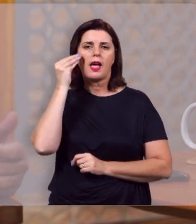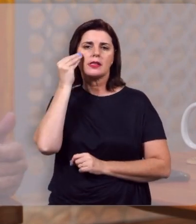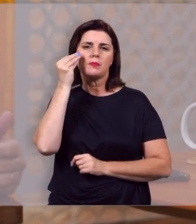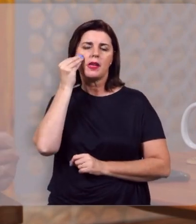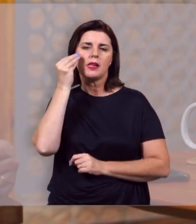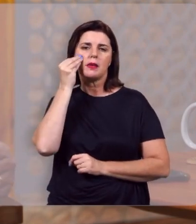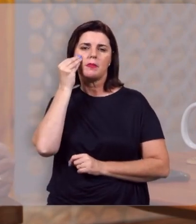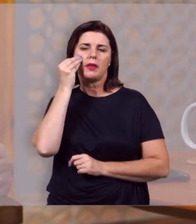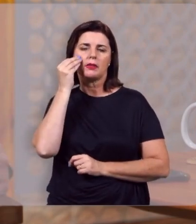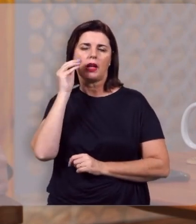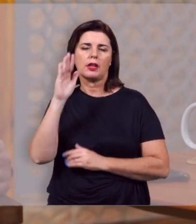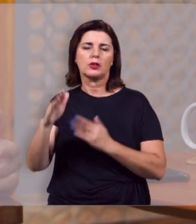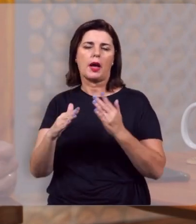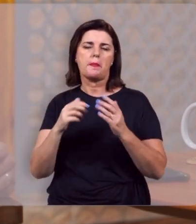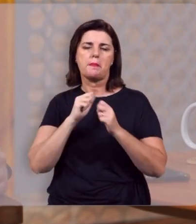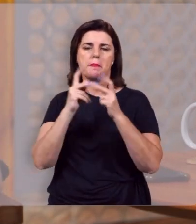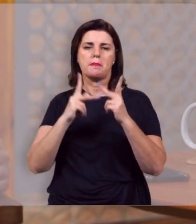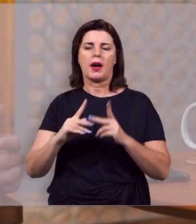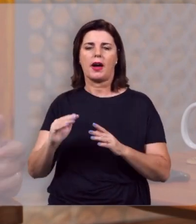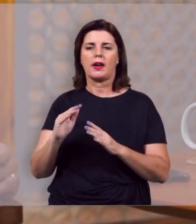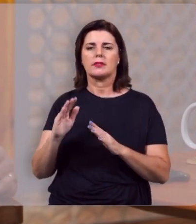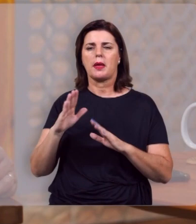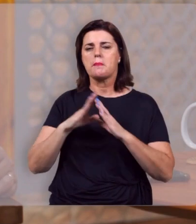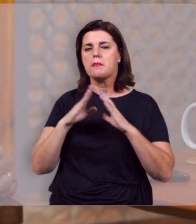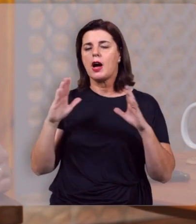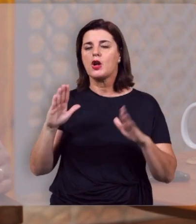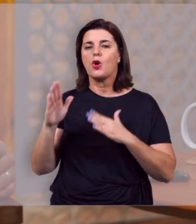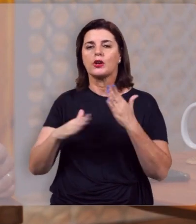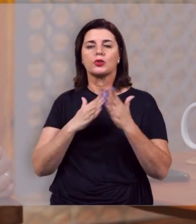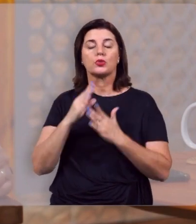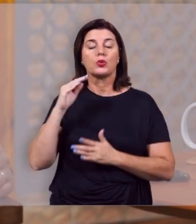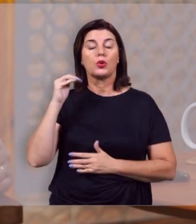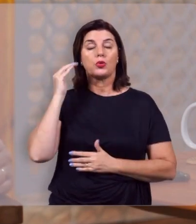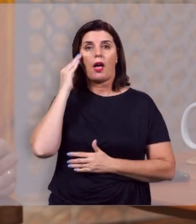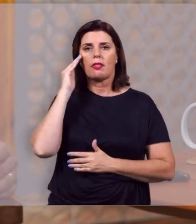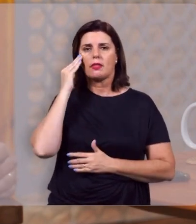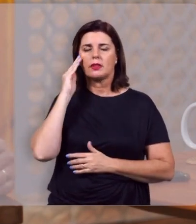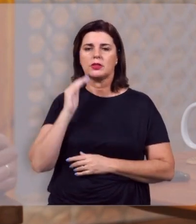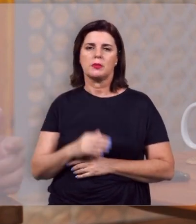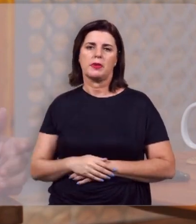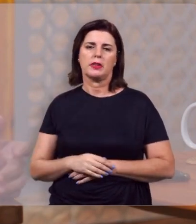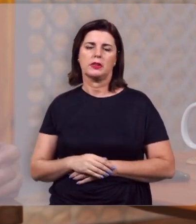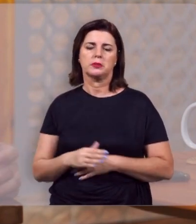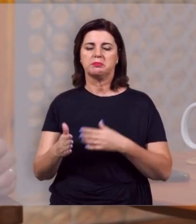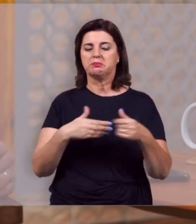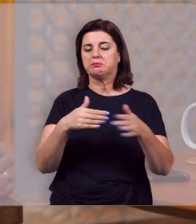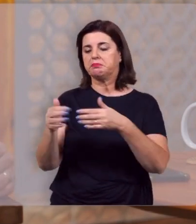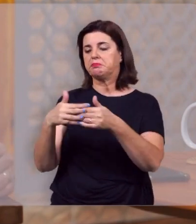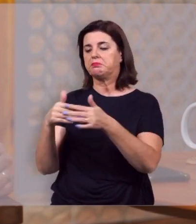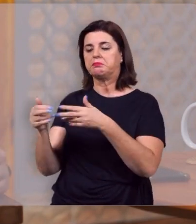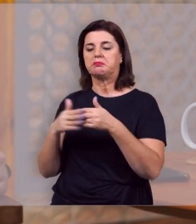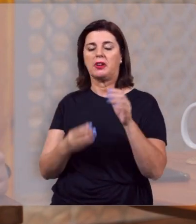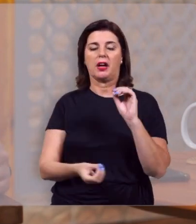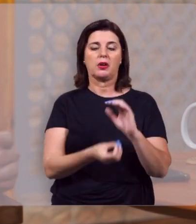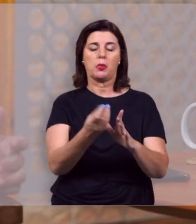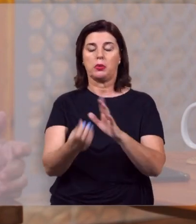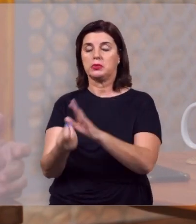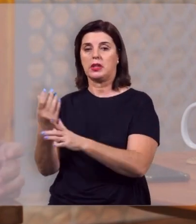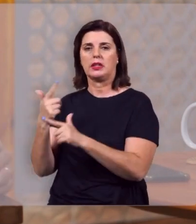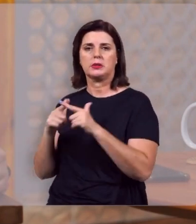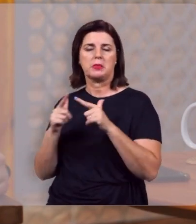da paz que excede todo entendimento e toda razão. Independente de quaisquer circunstâncias, independente